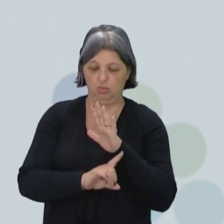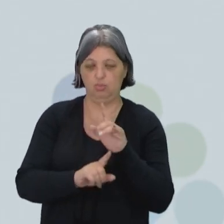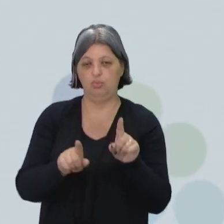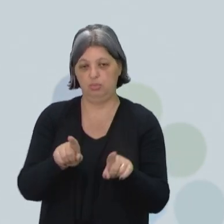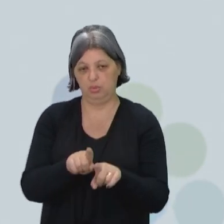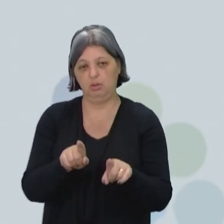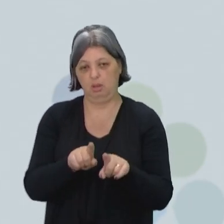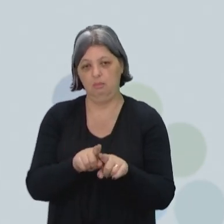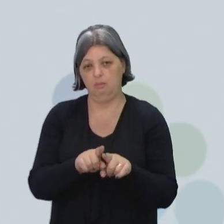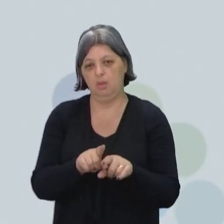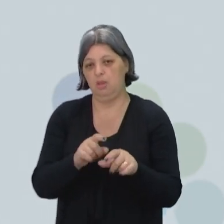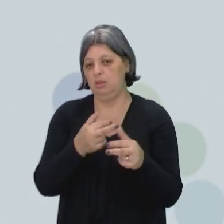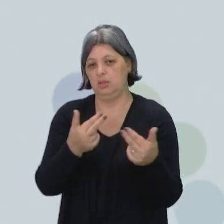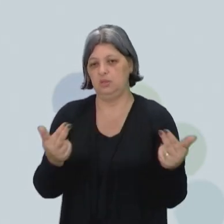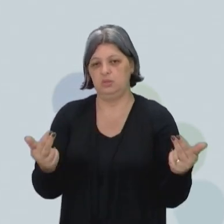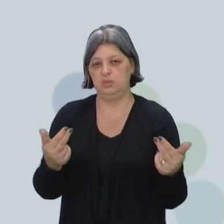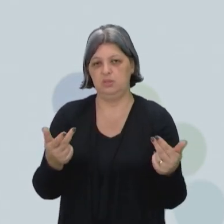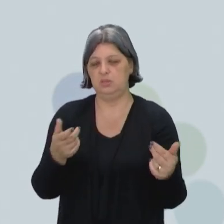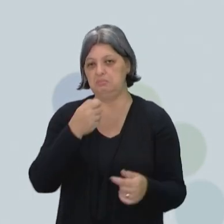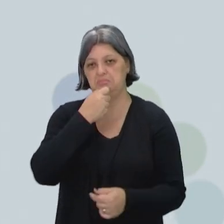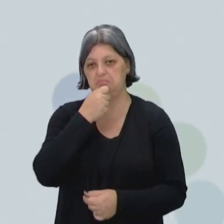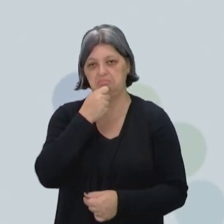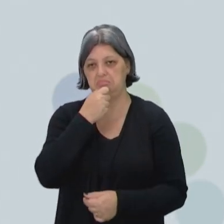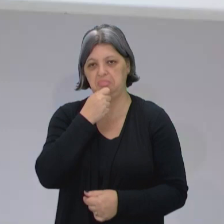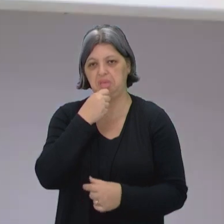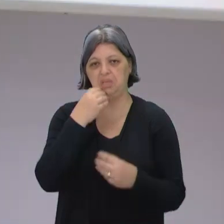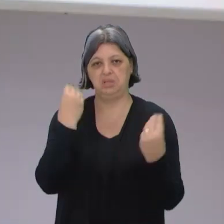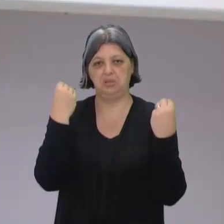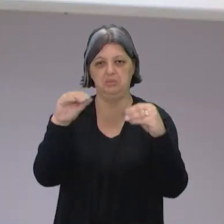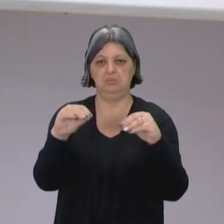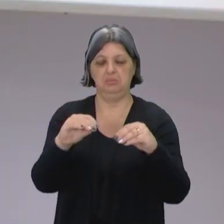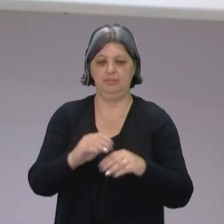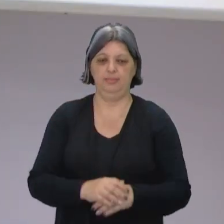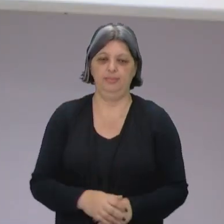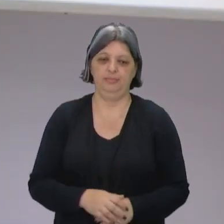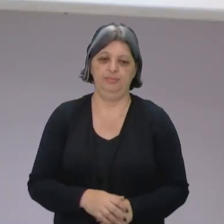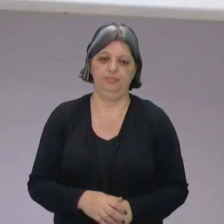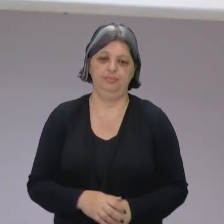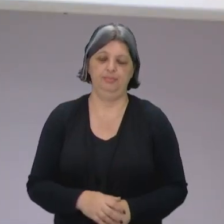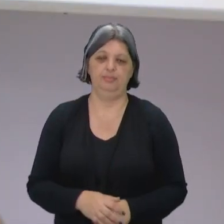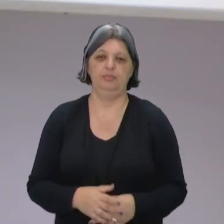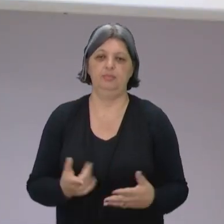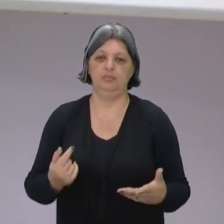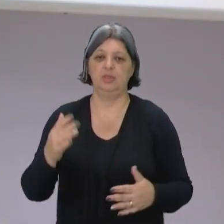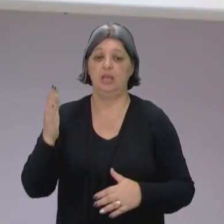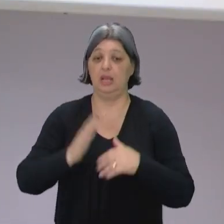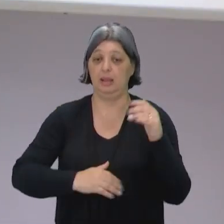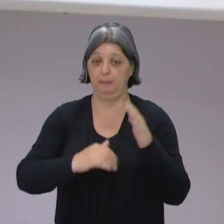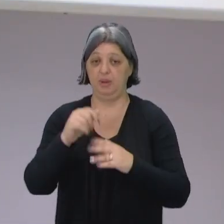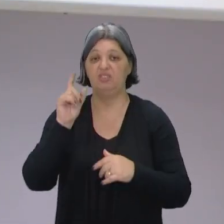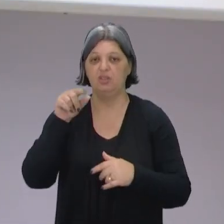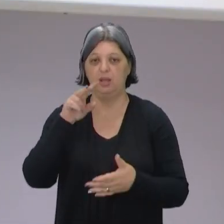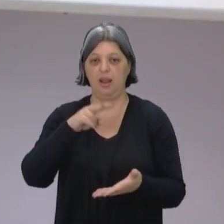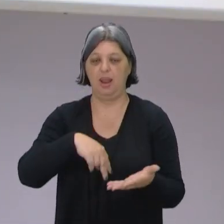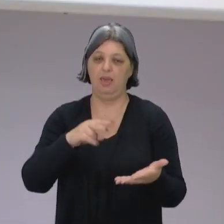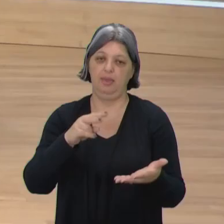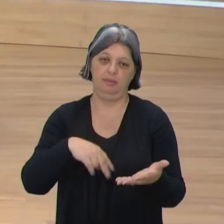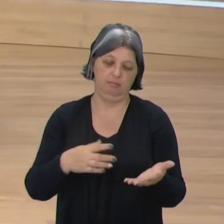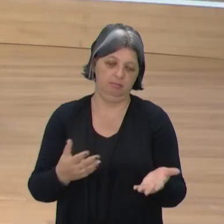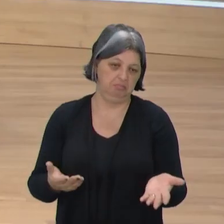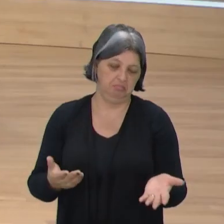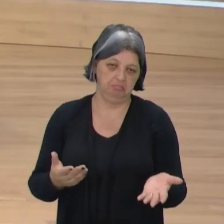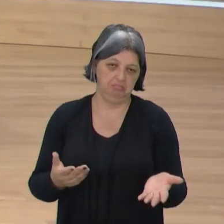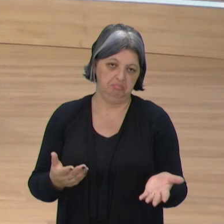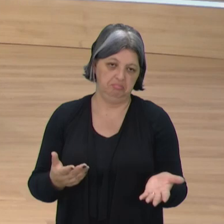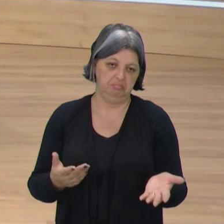foi dito. E essa é muito forte, né? Porque se você for olhar ali, a prática é ler. Ler